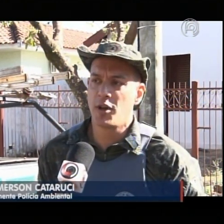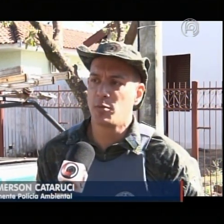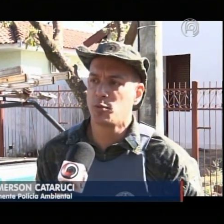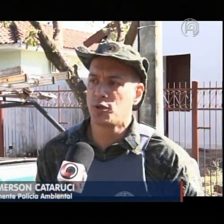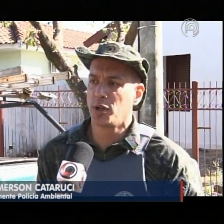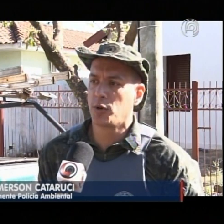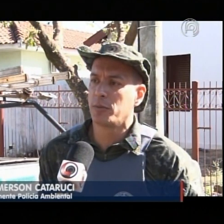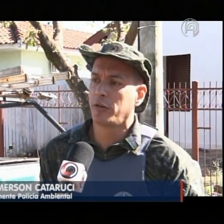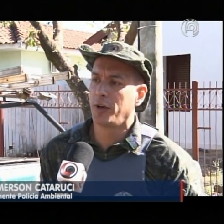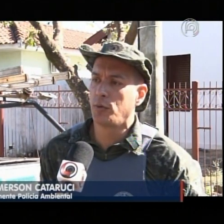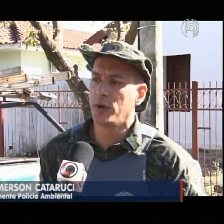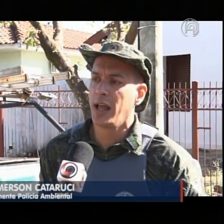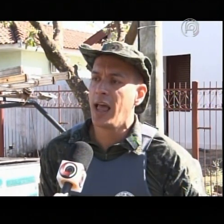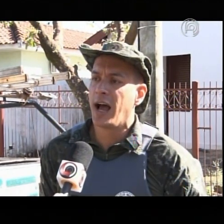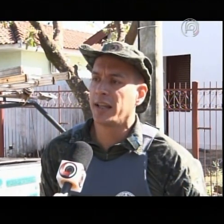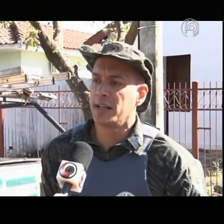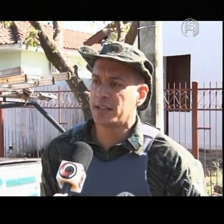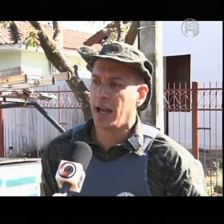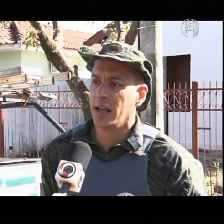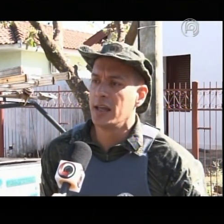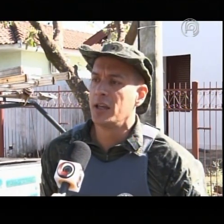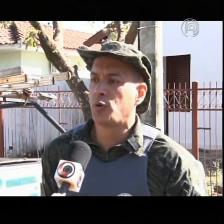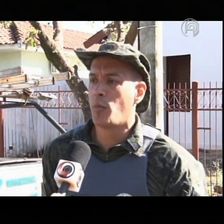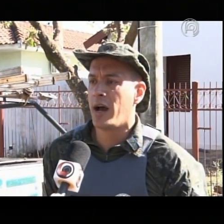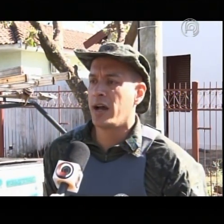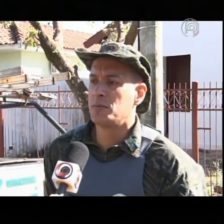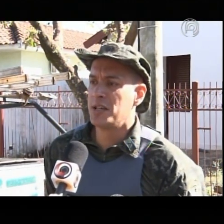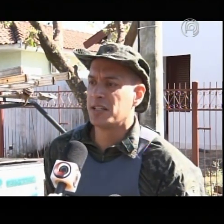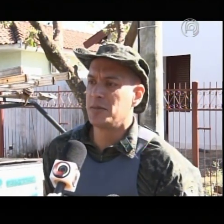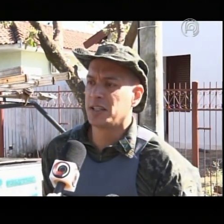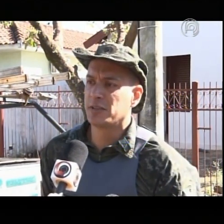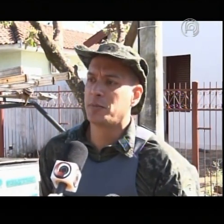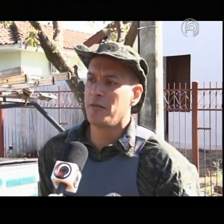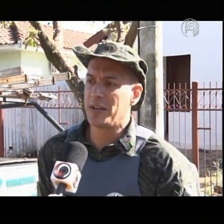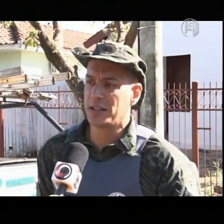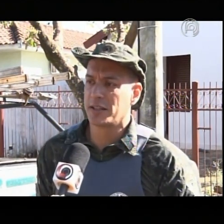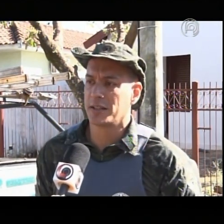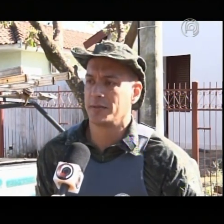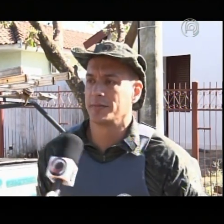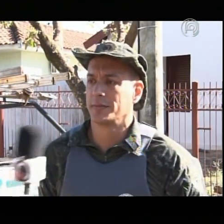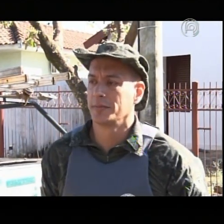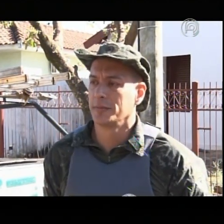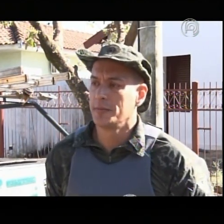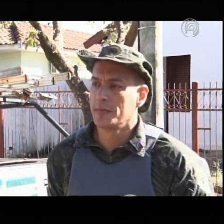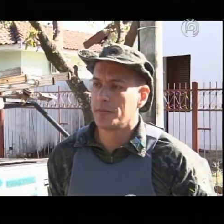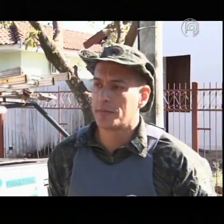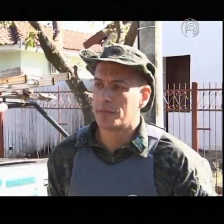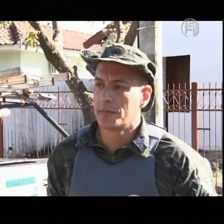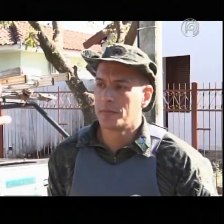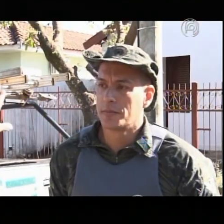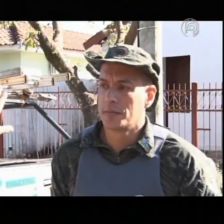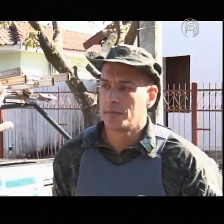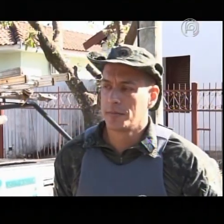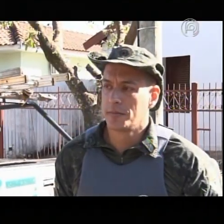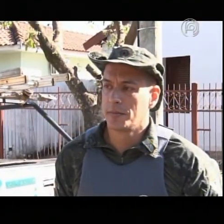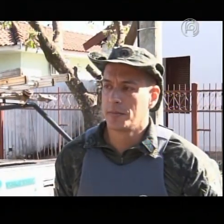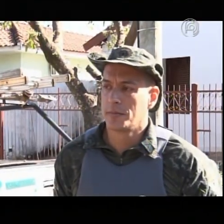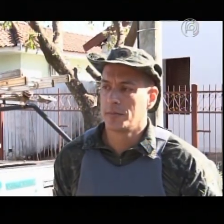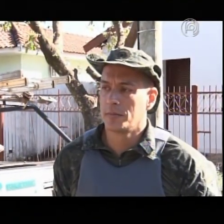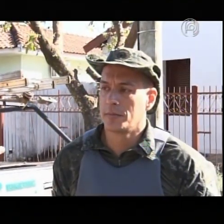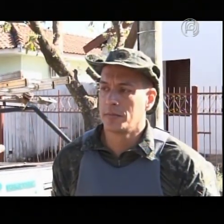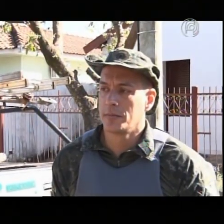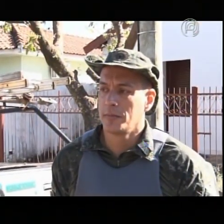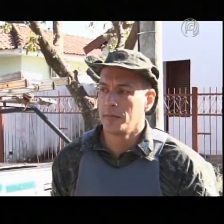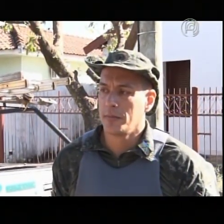e encaminhamos para o setor da Prefeitura a analisar e tomar as medidas administrativas previstas. Aqui a gente tem um exemplo claro de uma